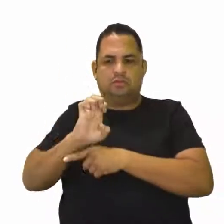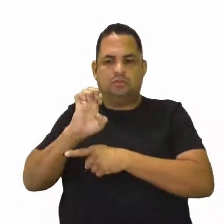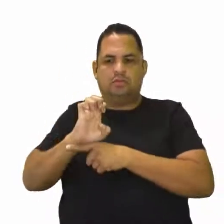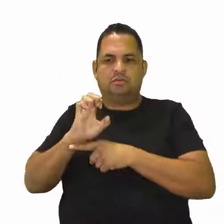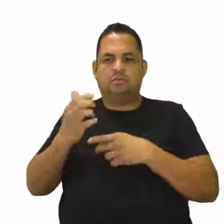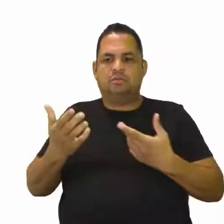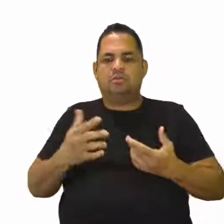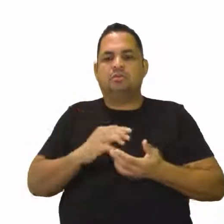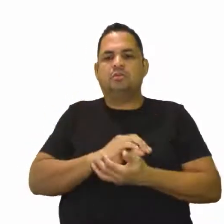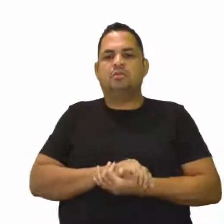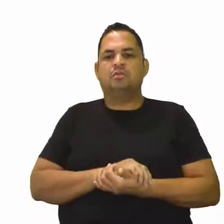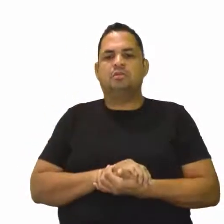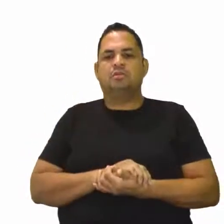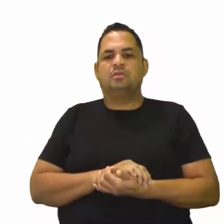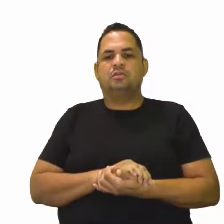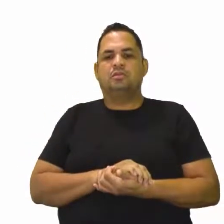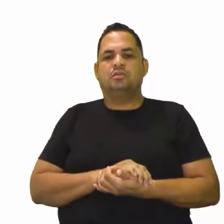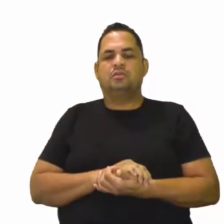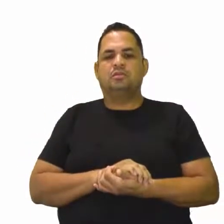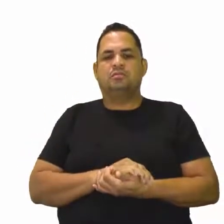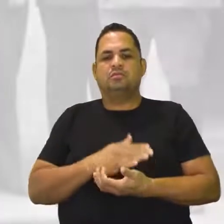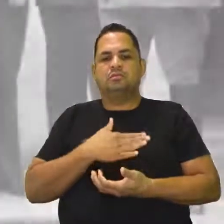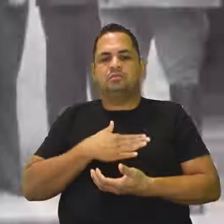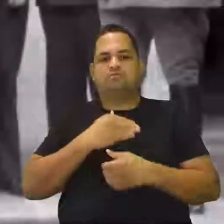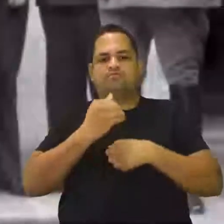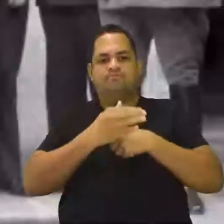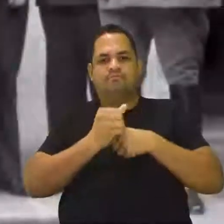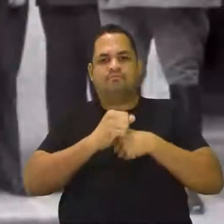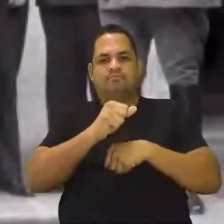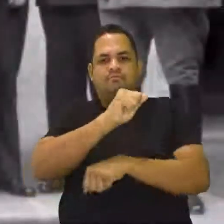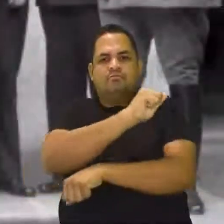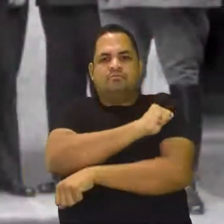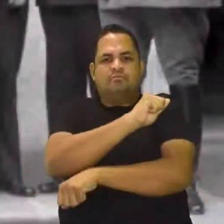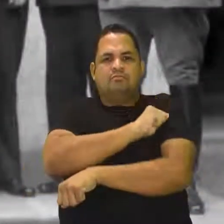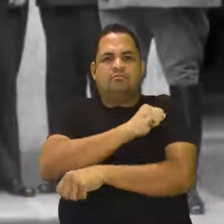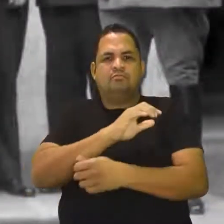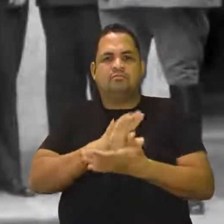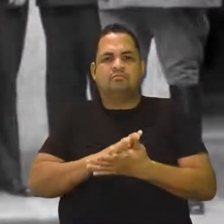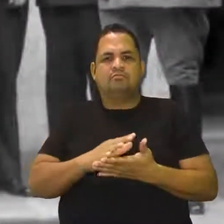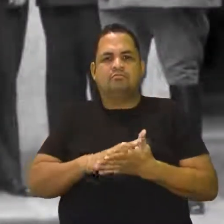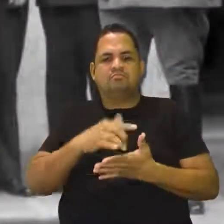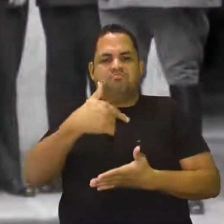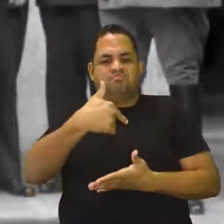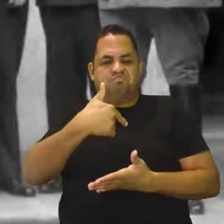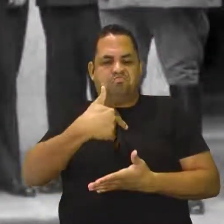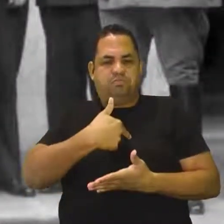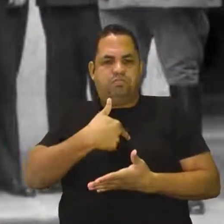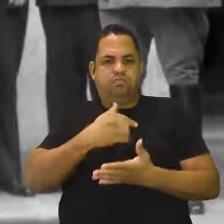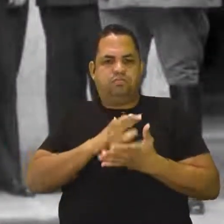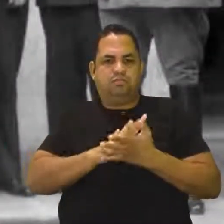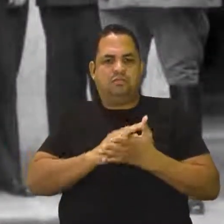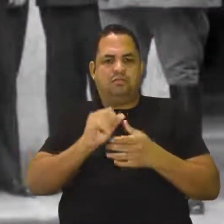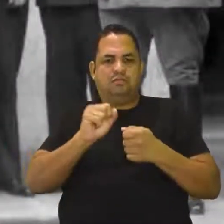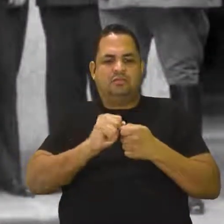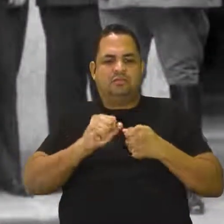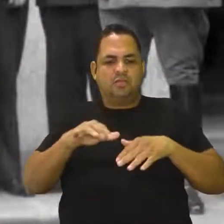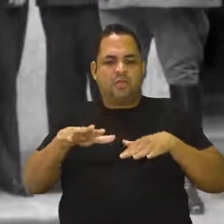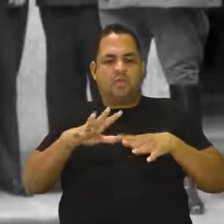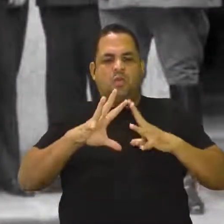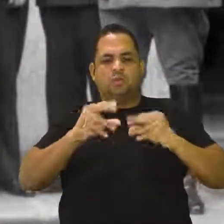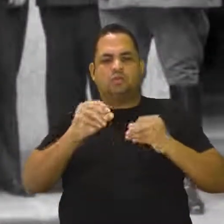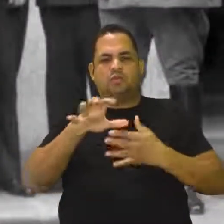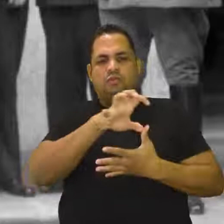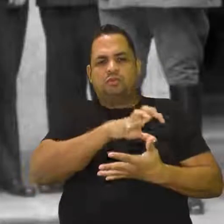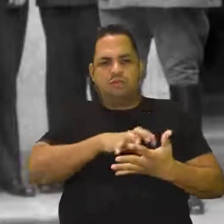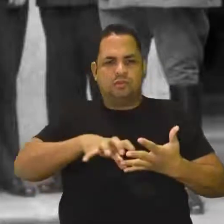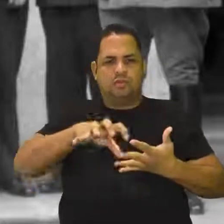estaduais. Meus queridos alunos, Getúlio Vargas, então, ele faz esse movimento todo, nós